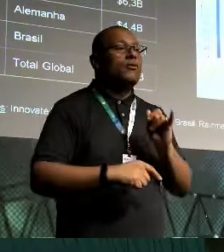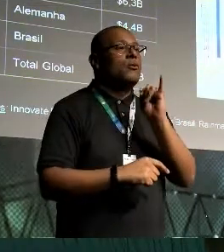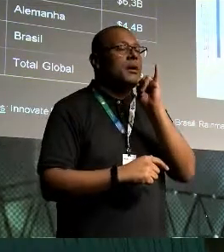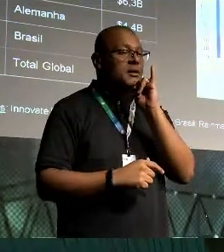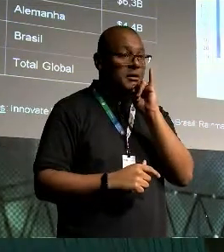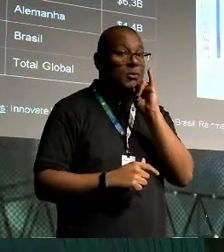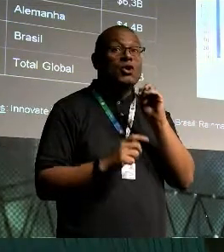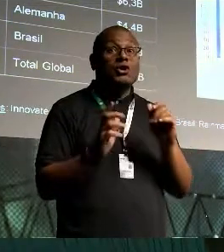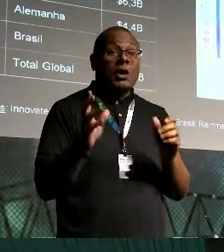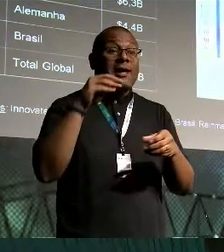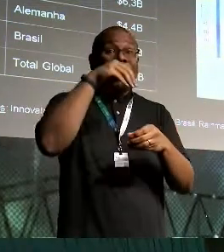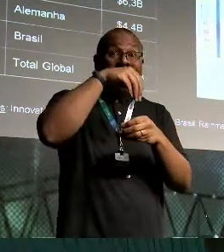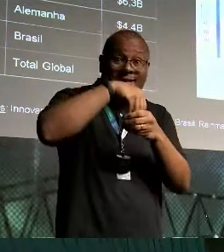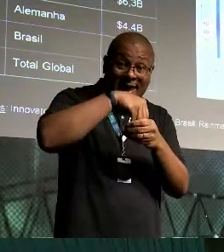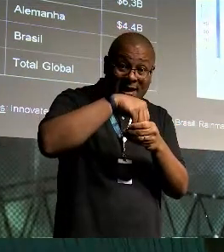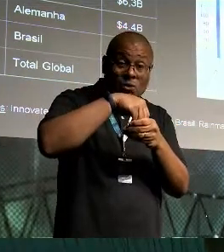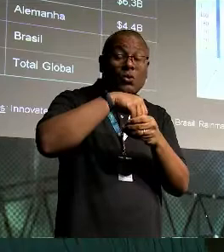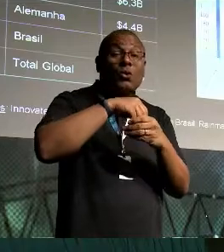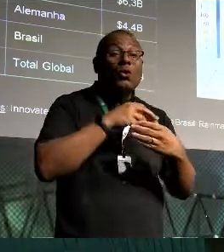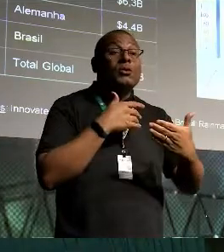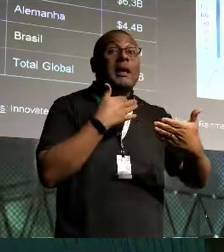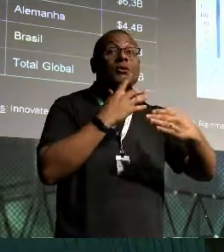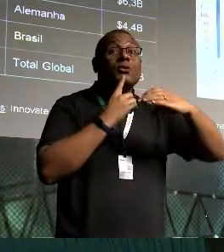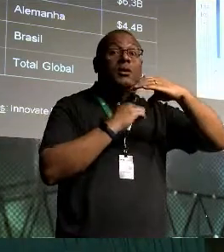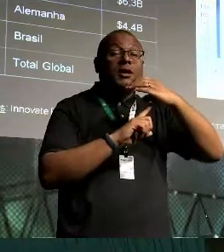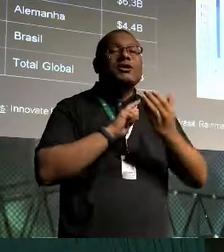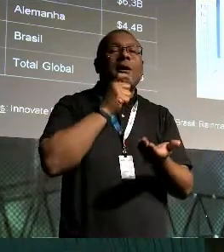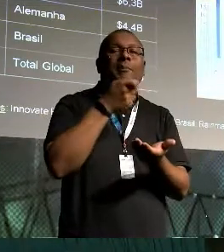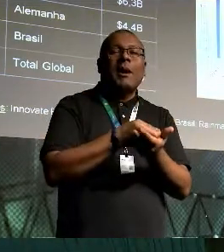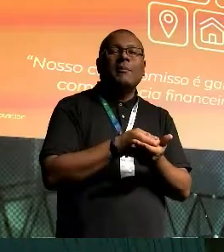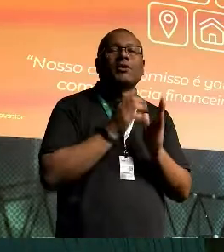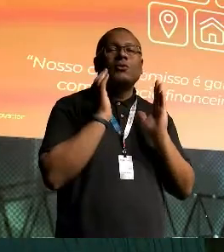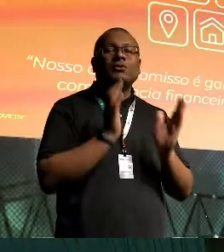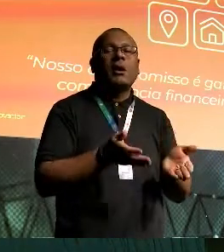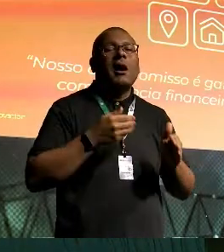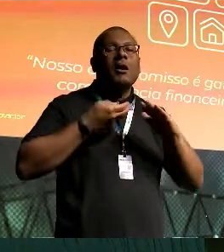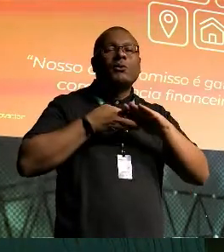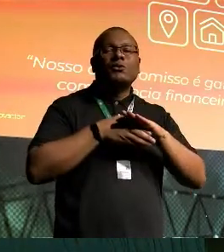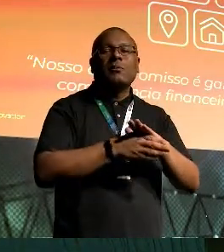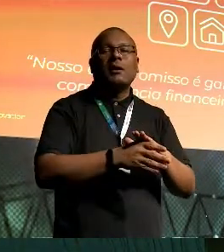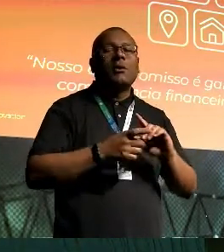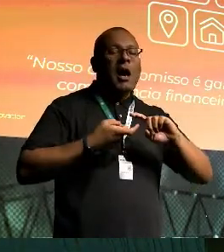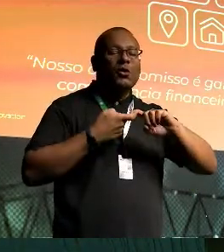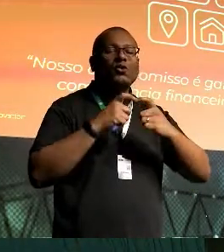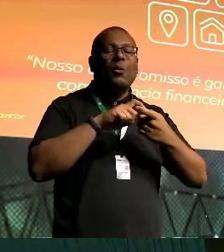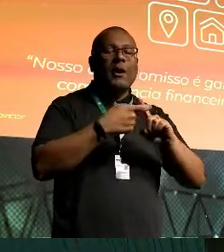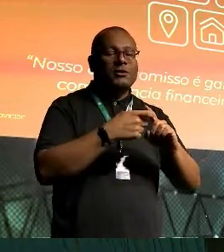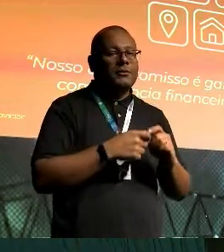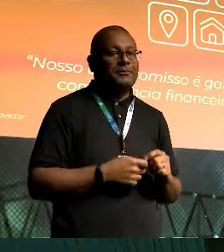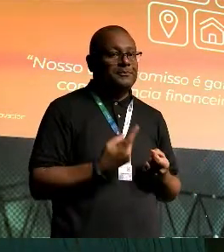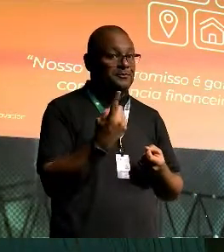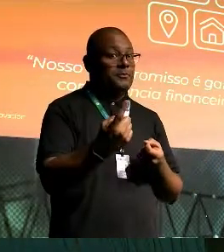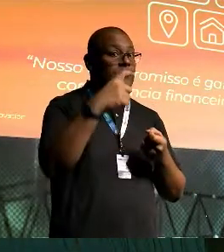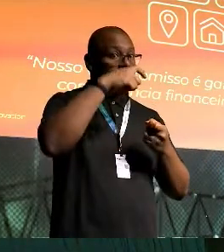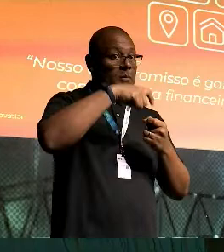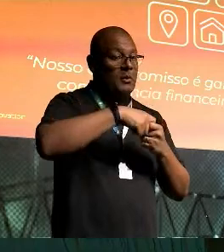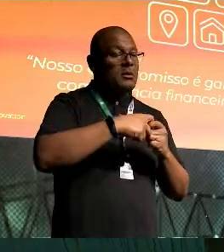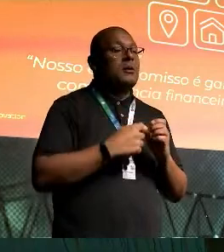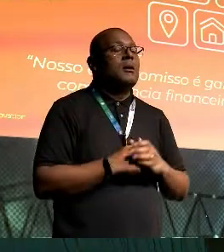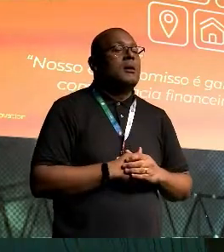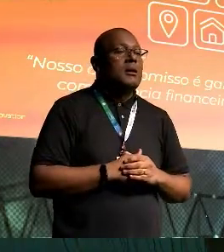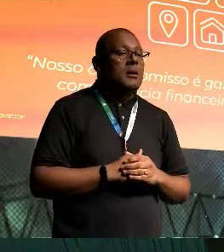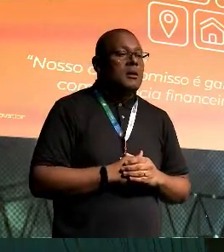de Embedded Finance dentro das jornadas onde os clientes já estão. E aqui, voltando, né, para o